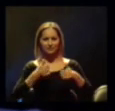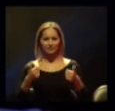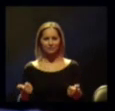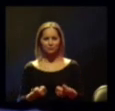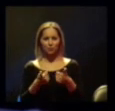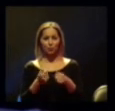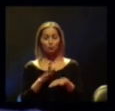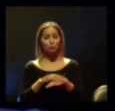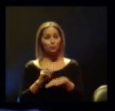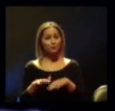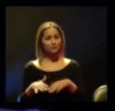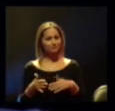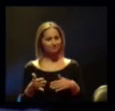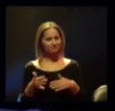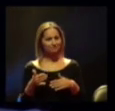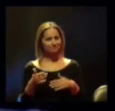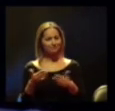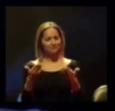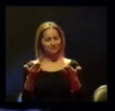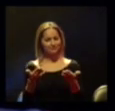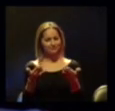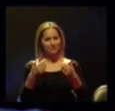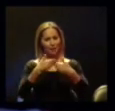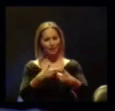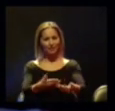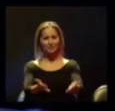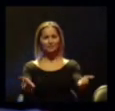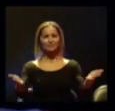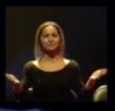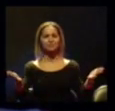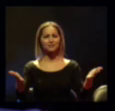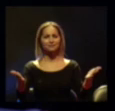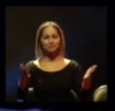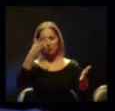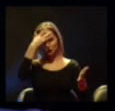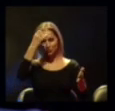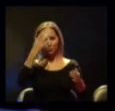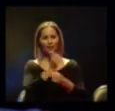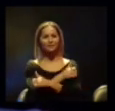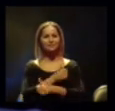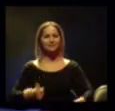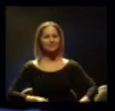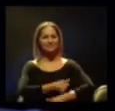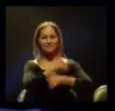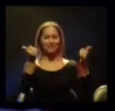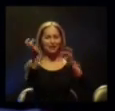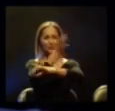Por isso, declaro assim oficialmente aberta a Setúbal Cidade